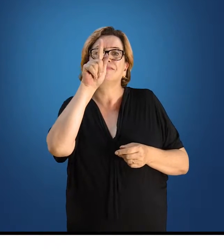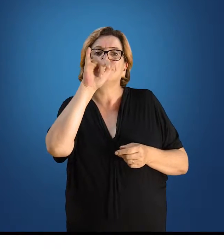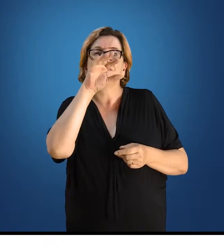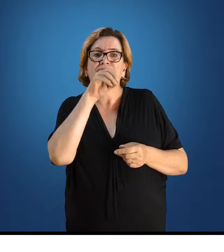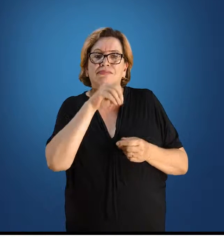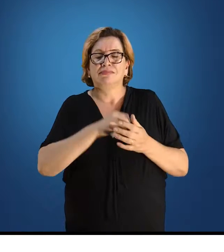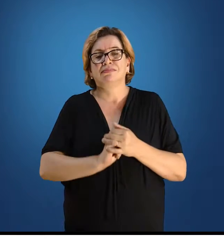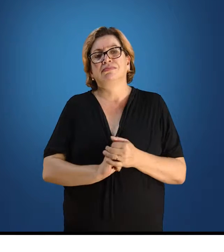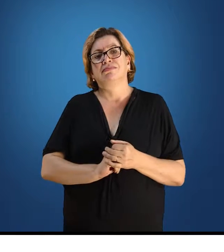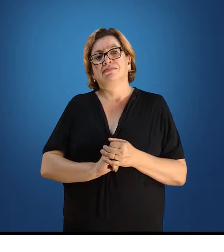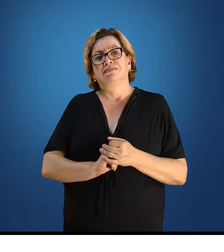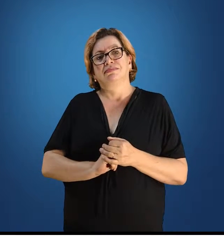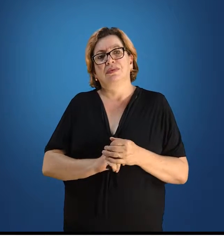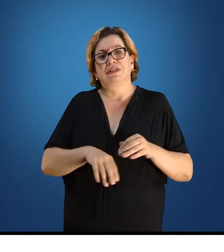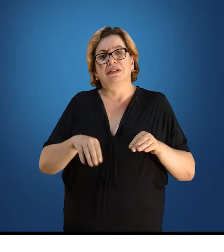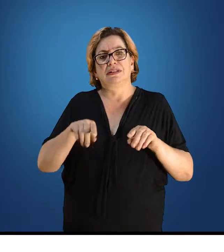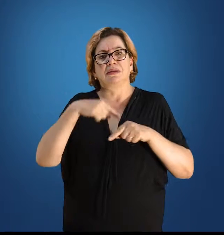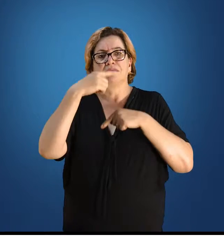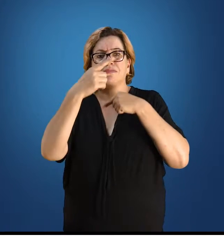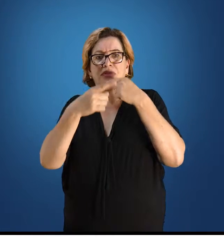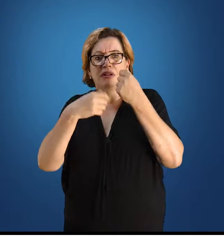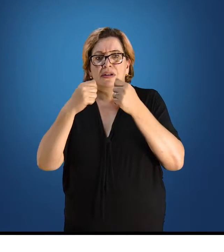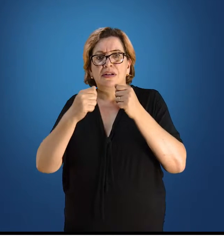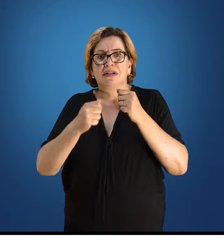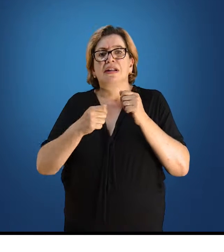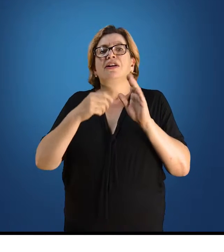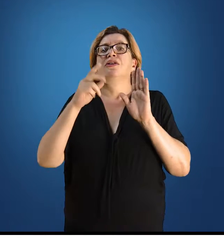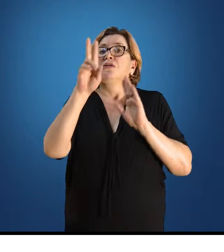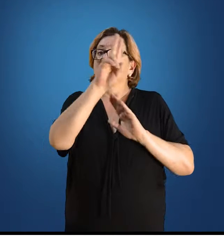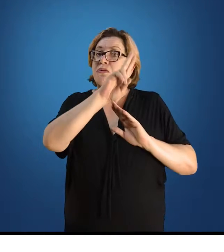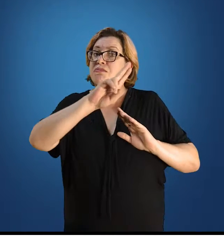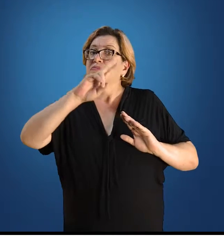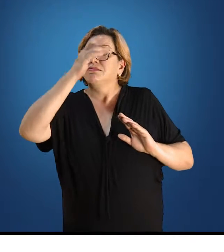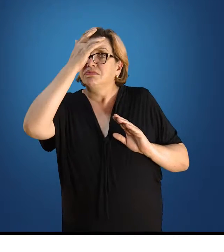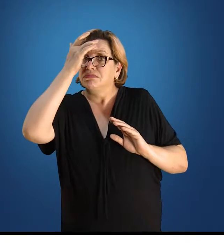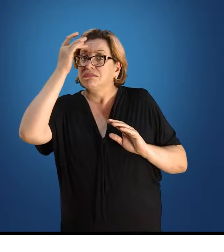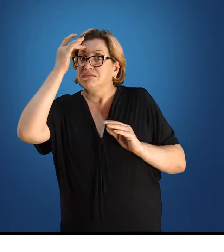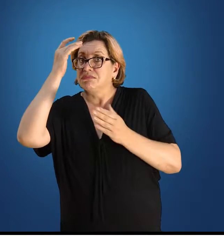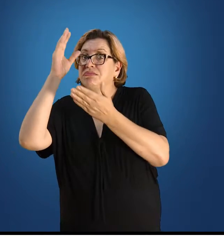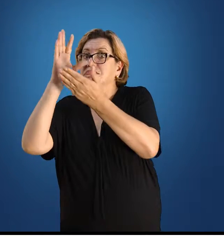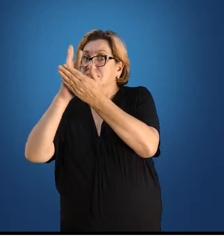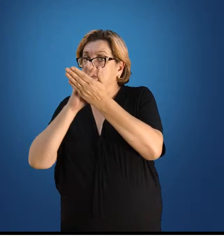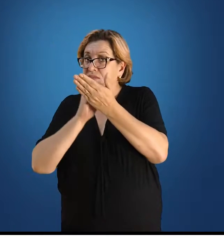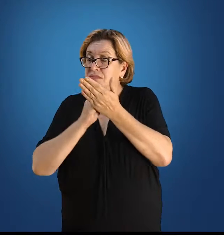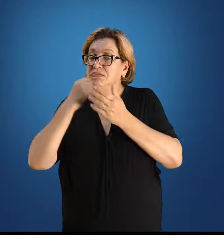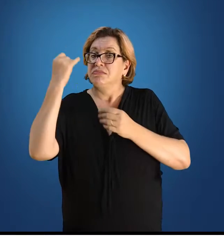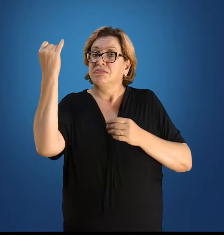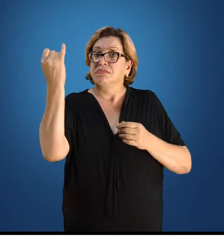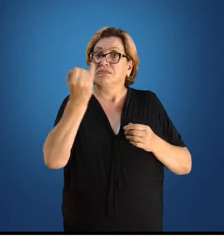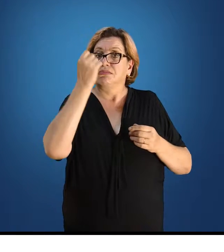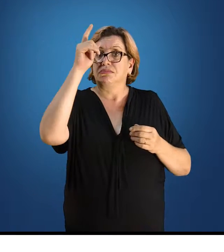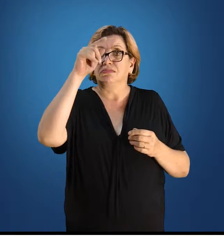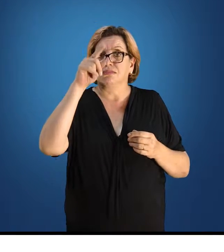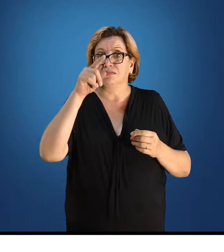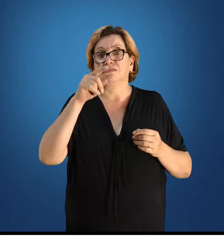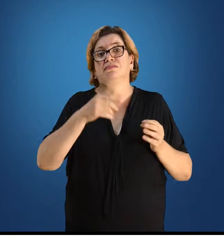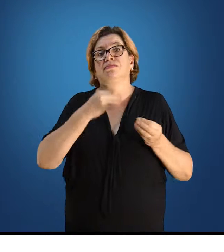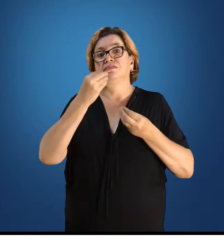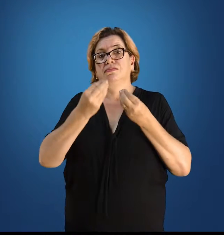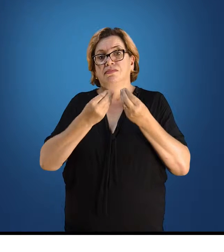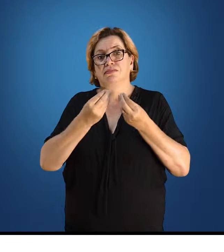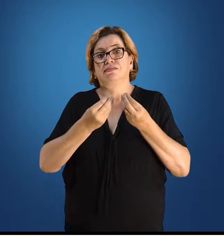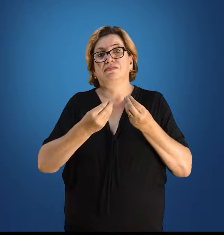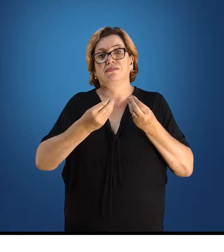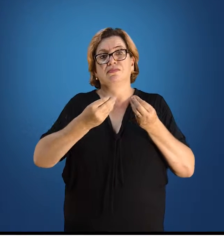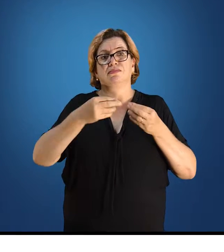Né? Depois você tem que tomar o cuidado de citar e referenciar adequadamente todas as suas fontes, né, através do processo de